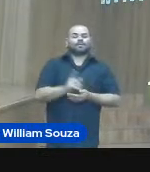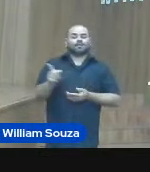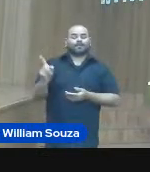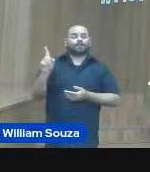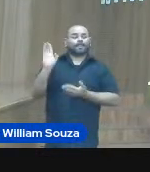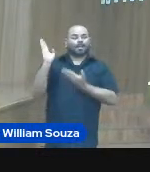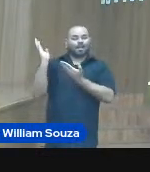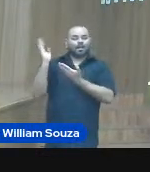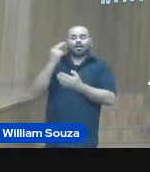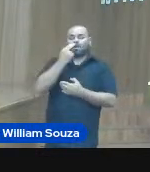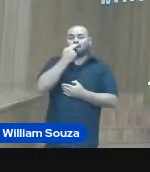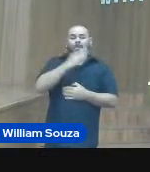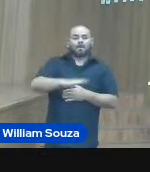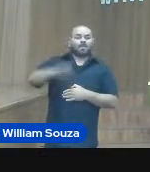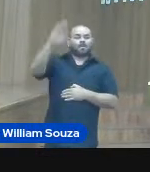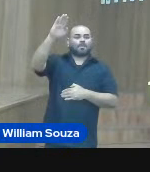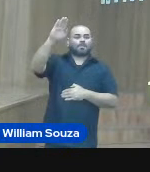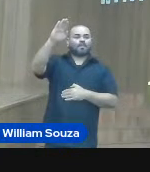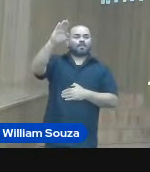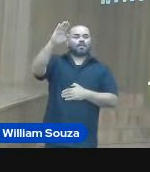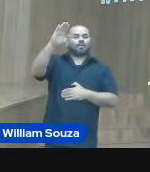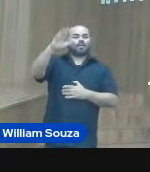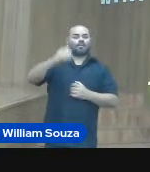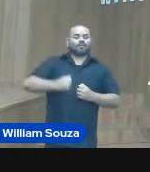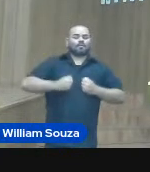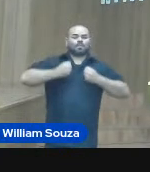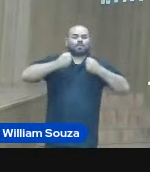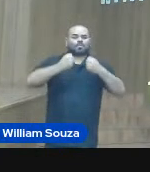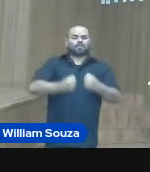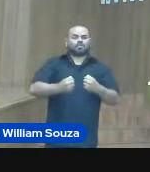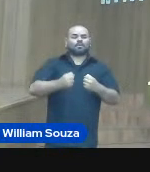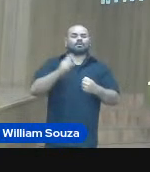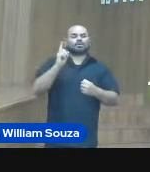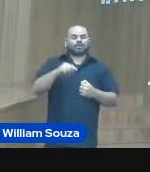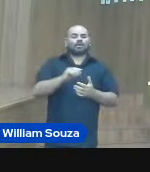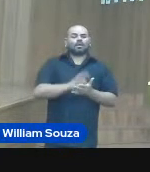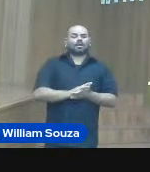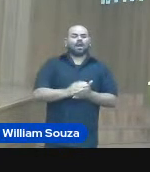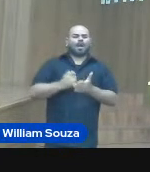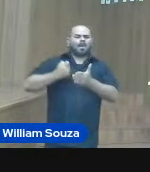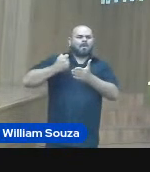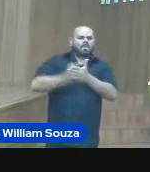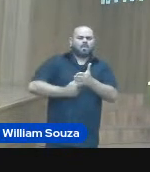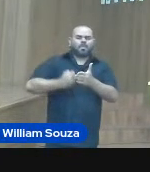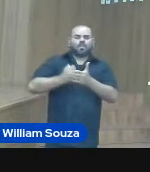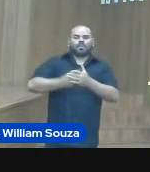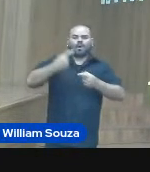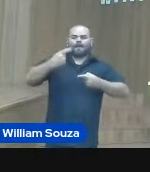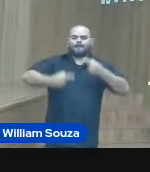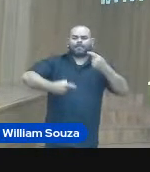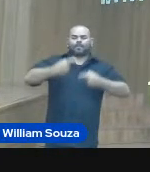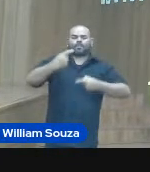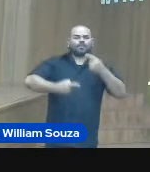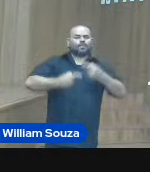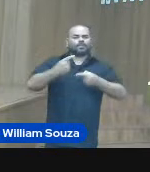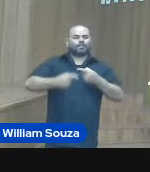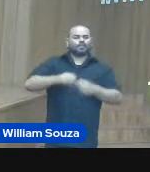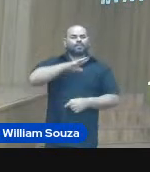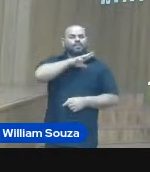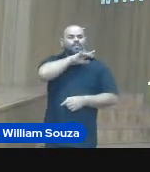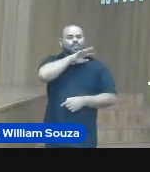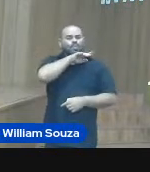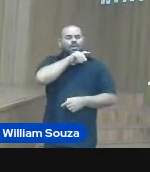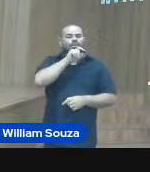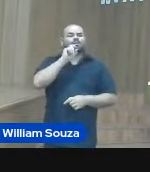poder. E essa política nacionalista brutal, né, faz com que o